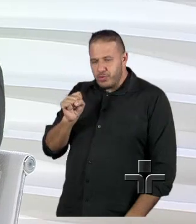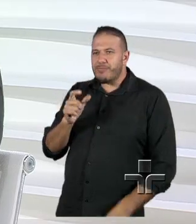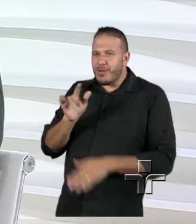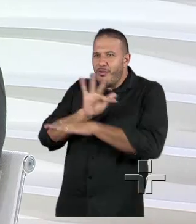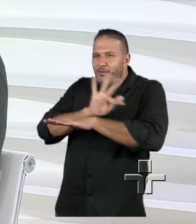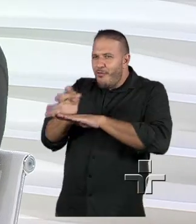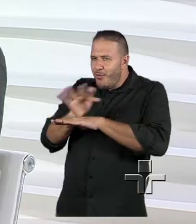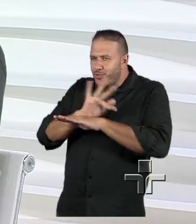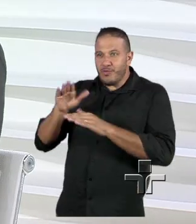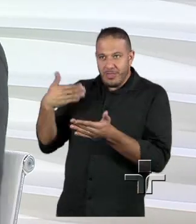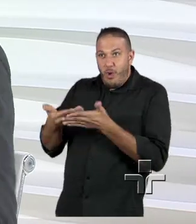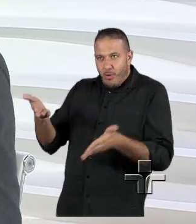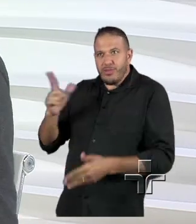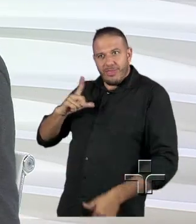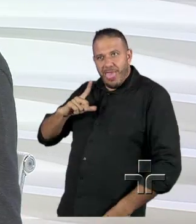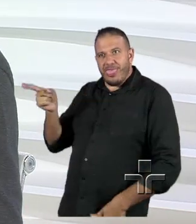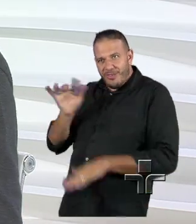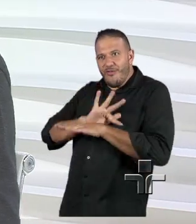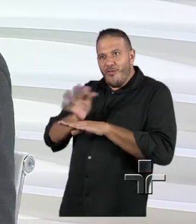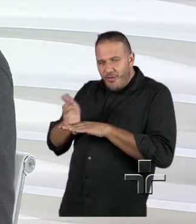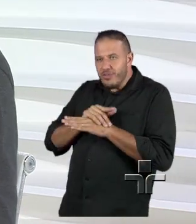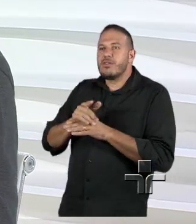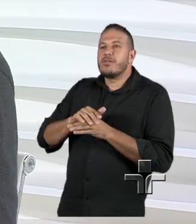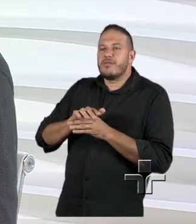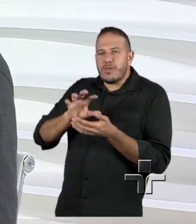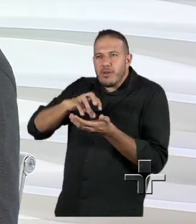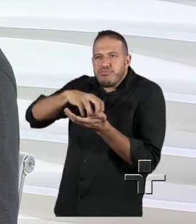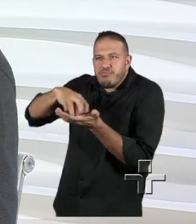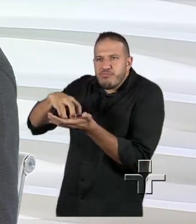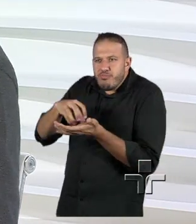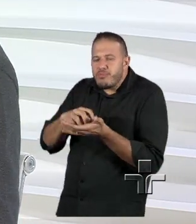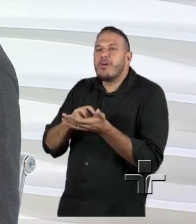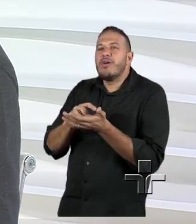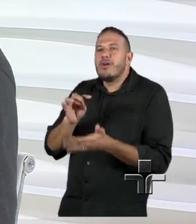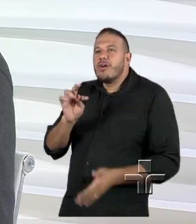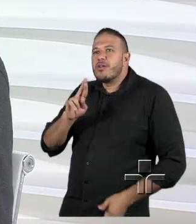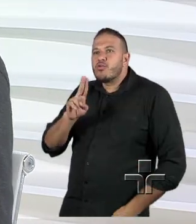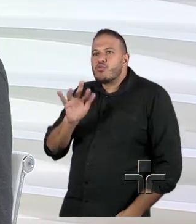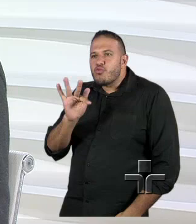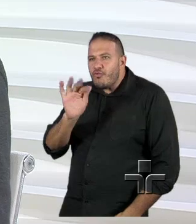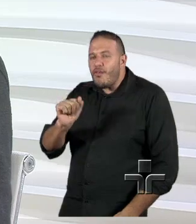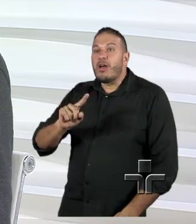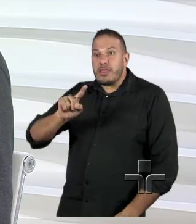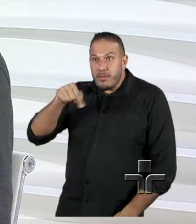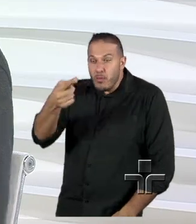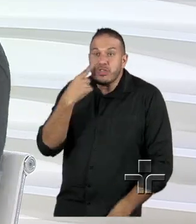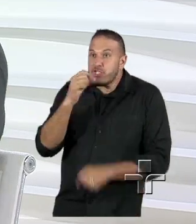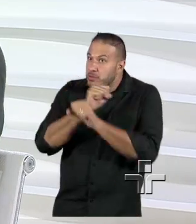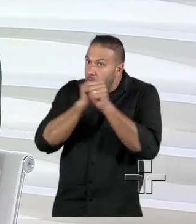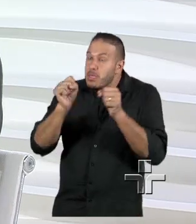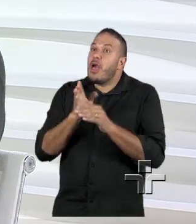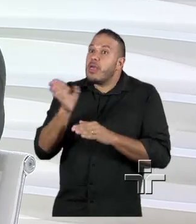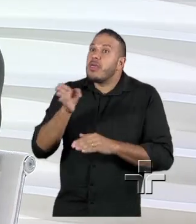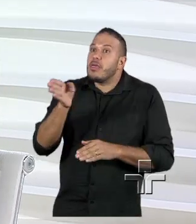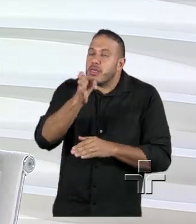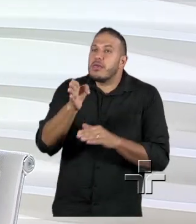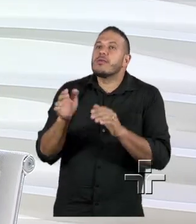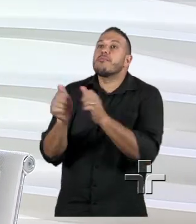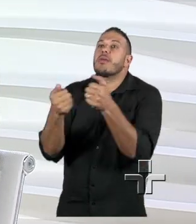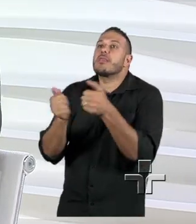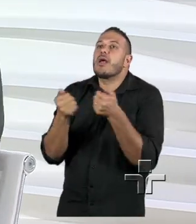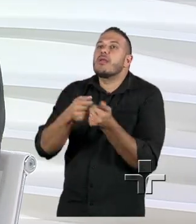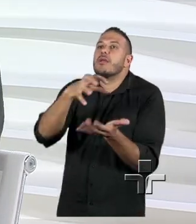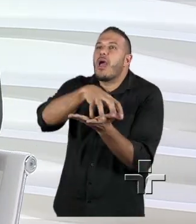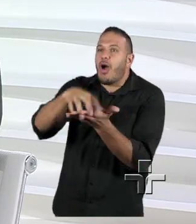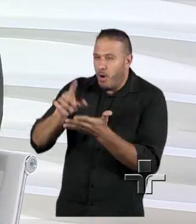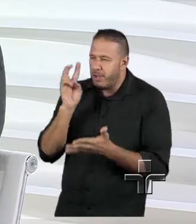comigo até hoje, fazia as trufas à tarde e na manhã seguinte ia para as padarias e eu levava, olha, interessante como